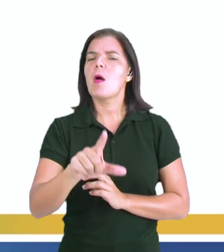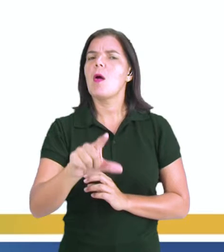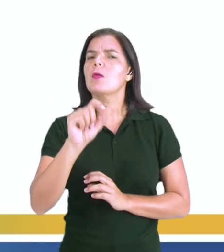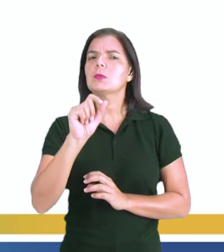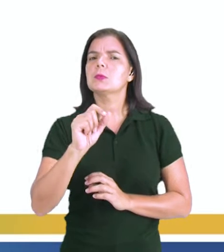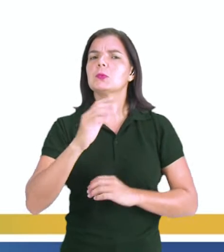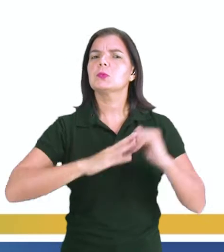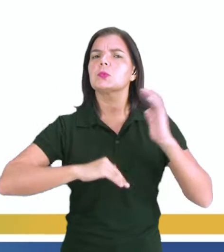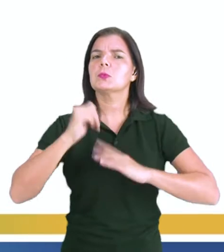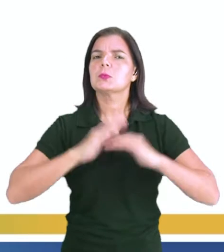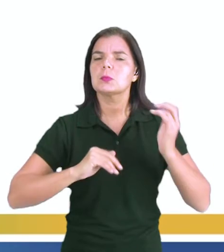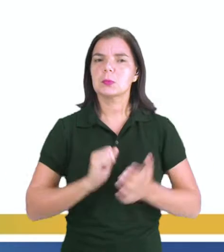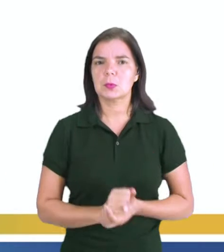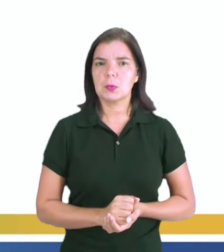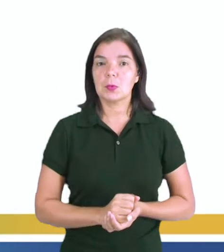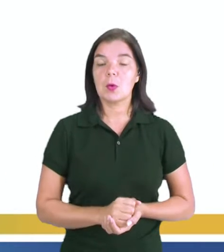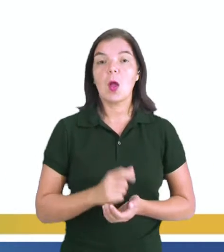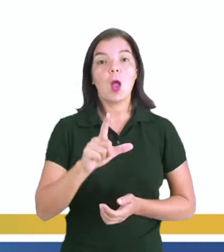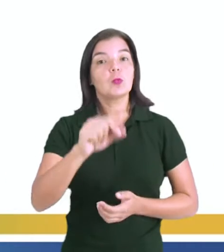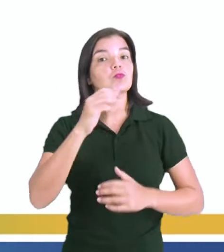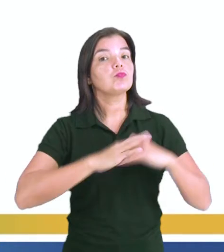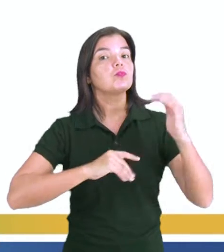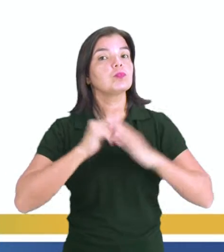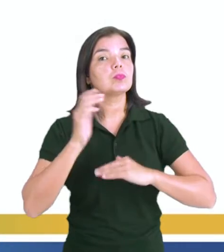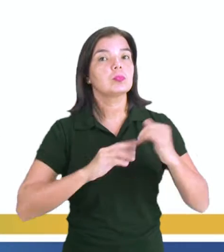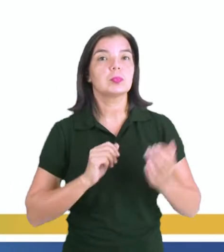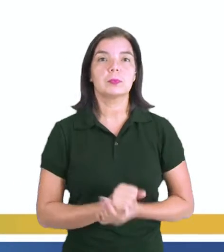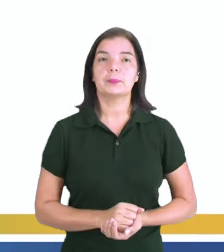escola da profissão, a escolha de sua profissão.